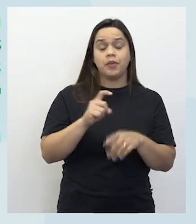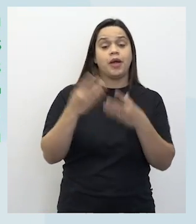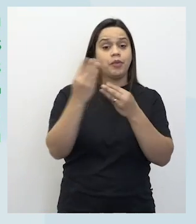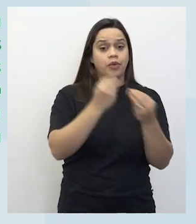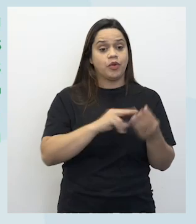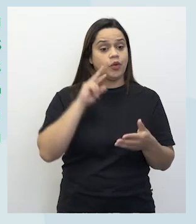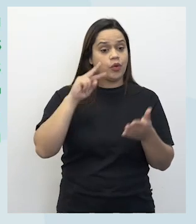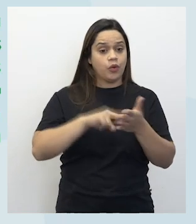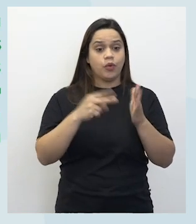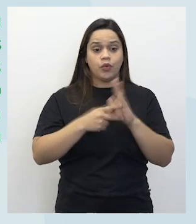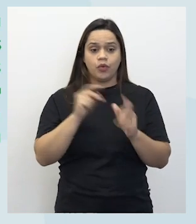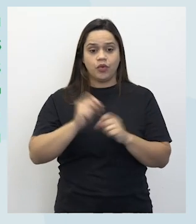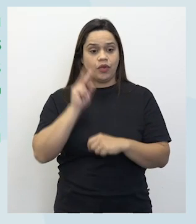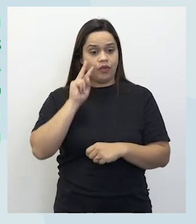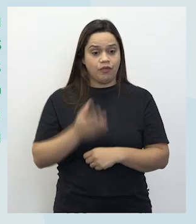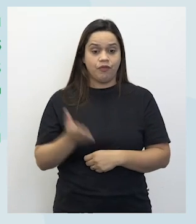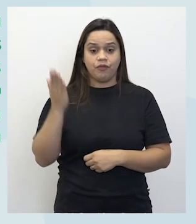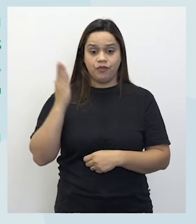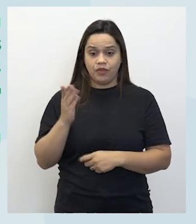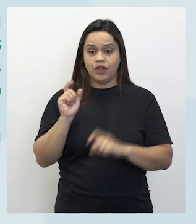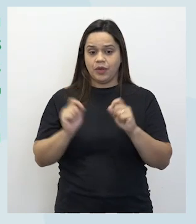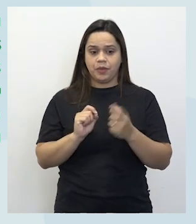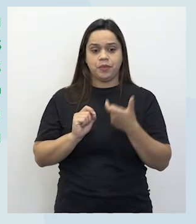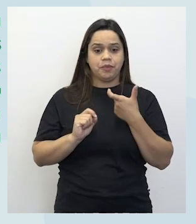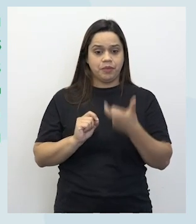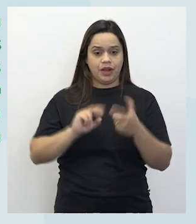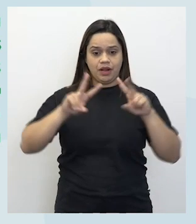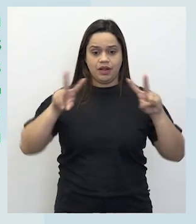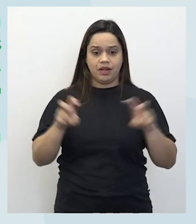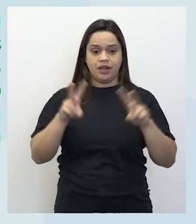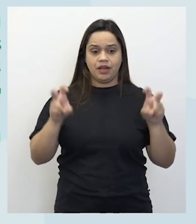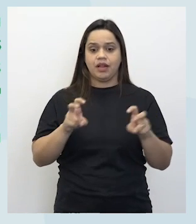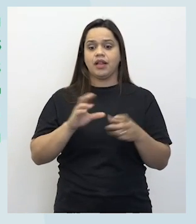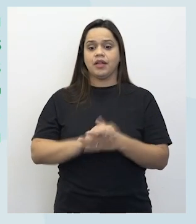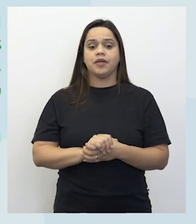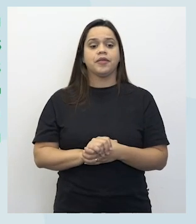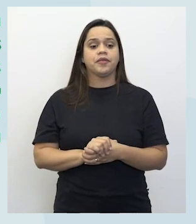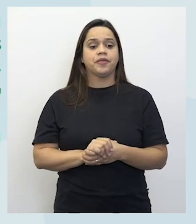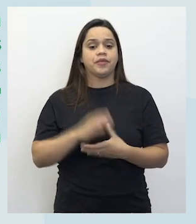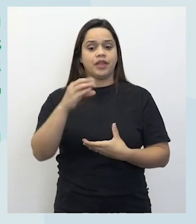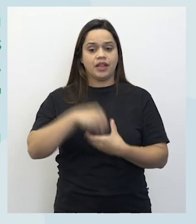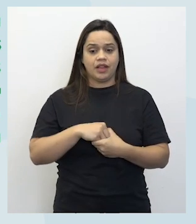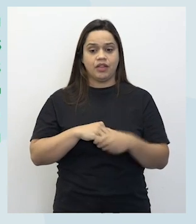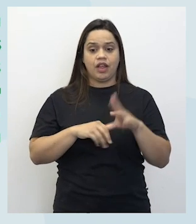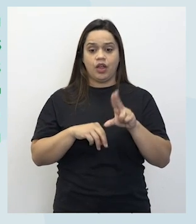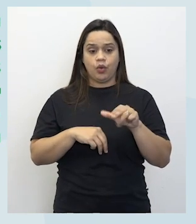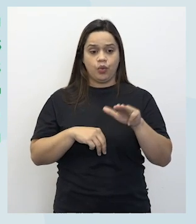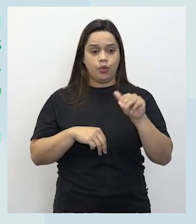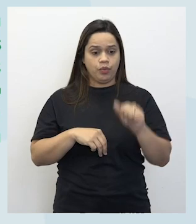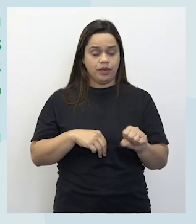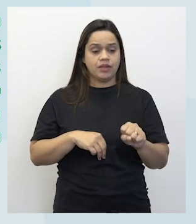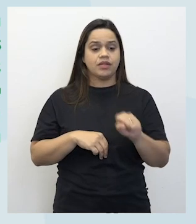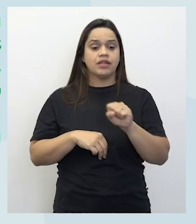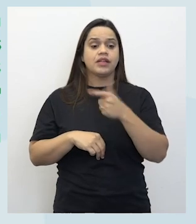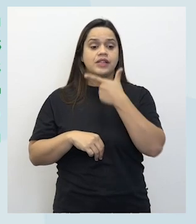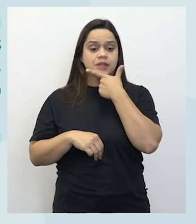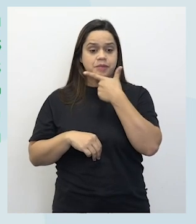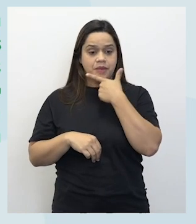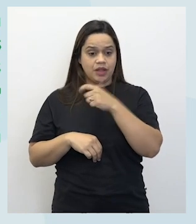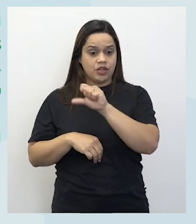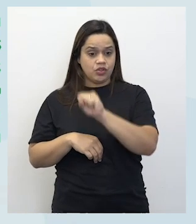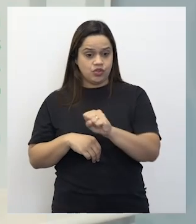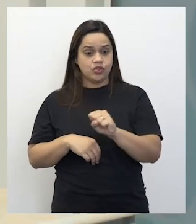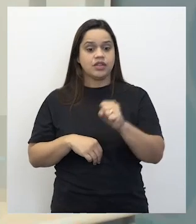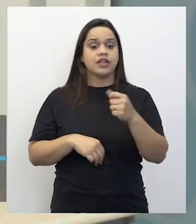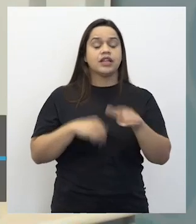maneira. Umas simpáticas tartarugas verdes. Eu acabo colocando tudo no plural. Por quê? Artigo eu coloco